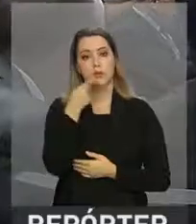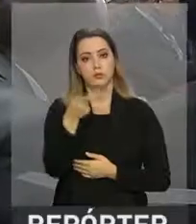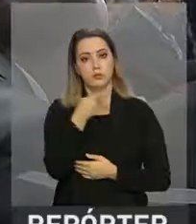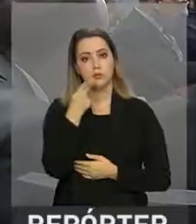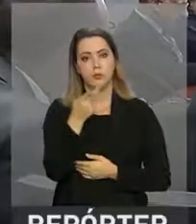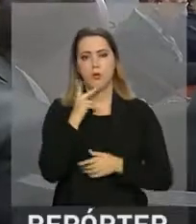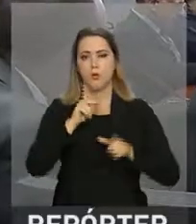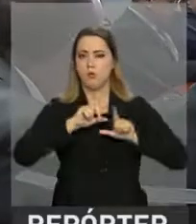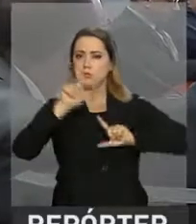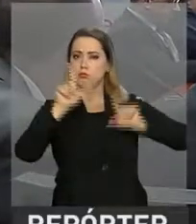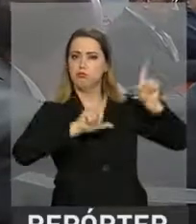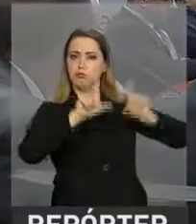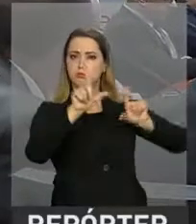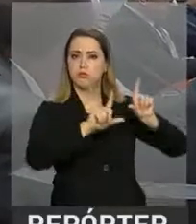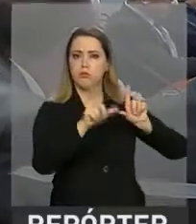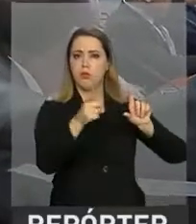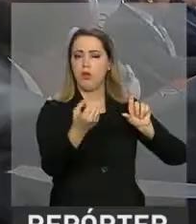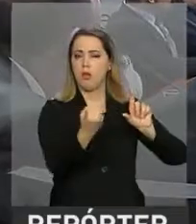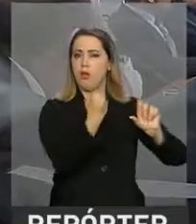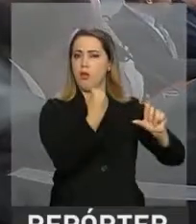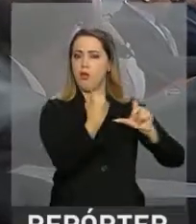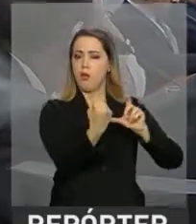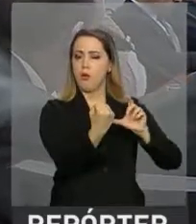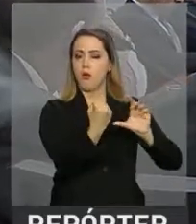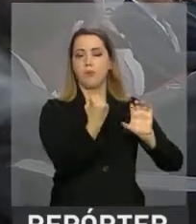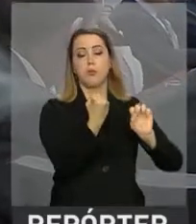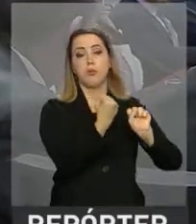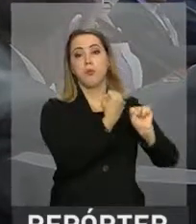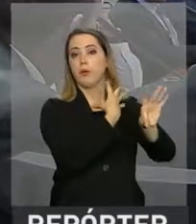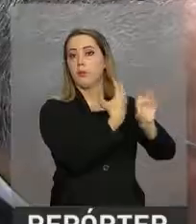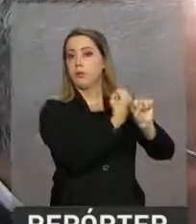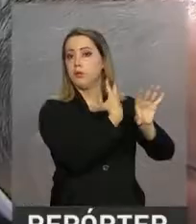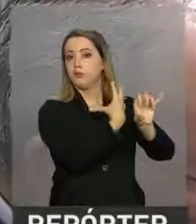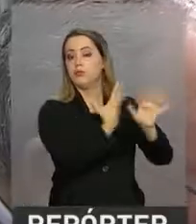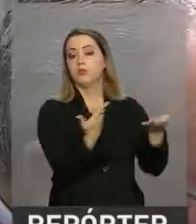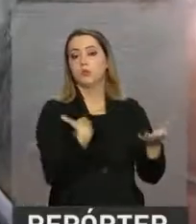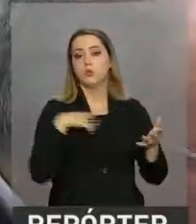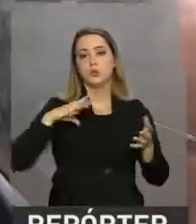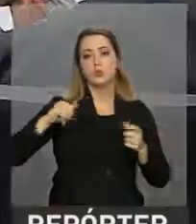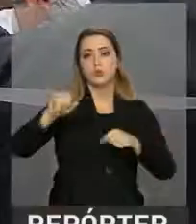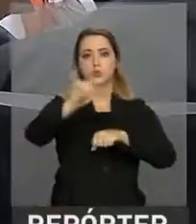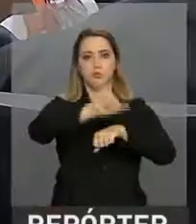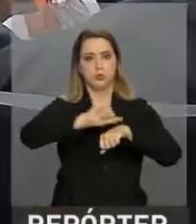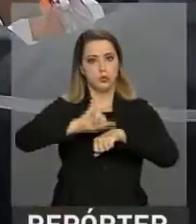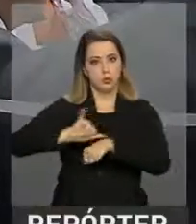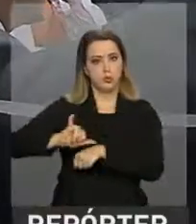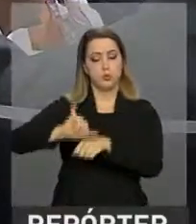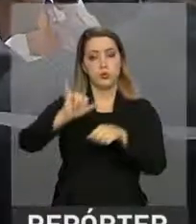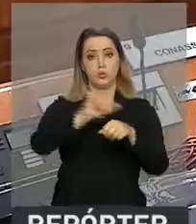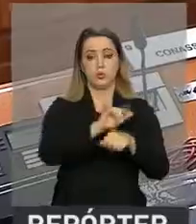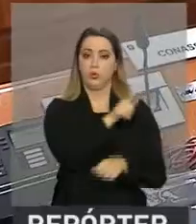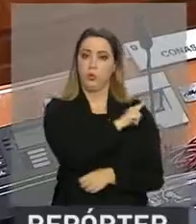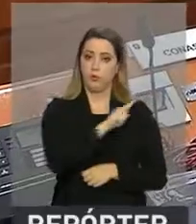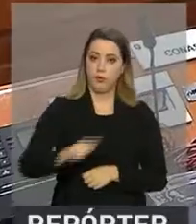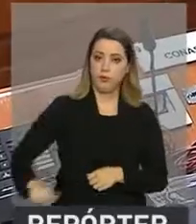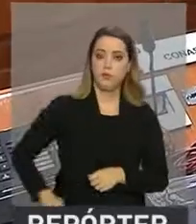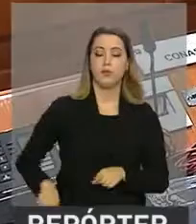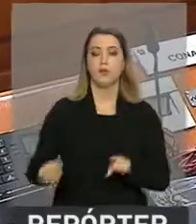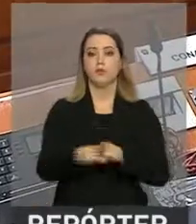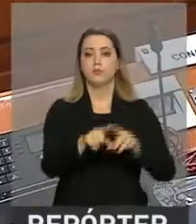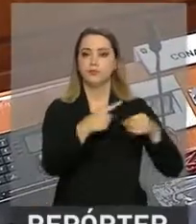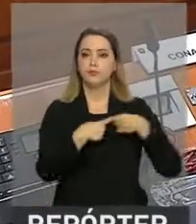videoconferência com representantes de todos os estados e capitais chamando para uma mobilização nacional